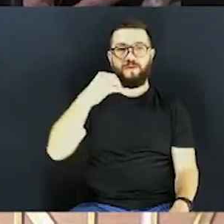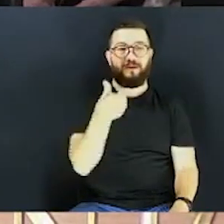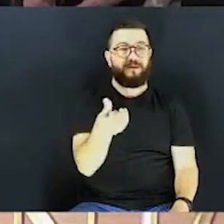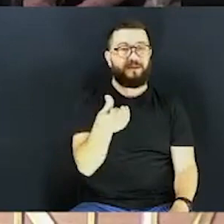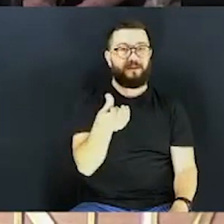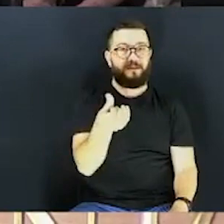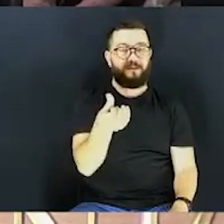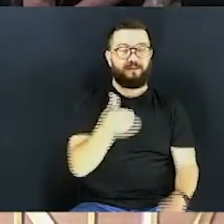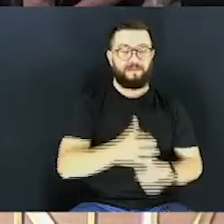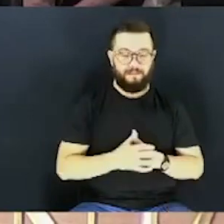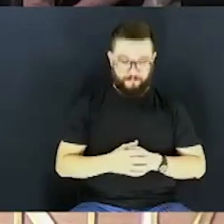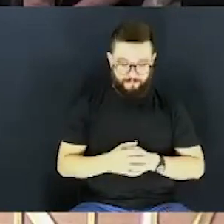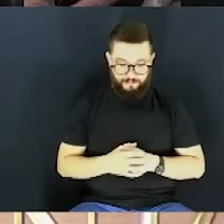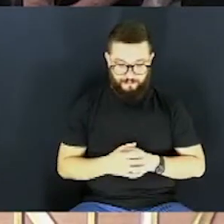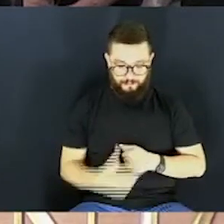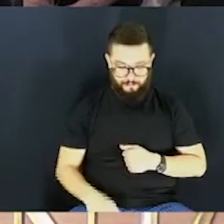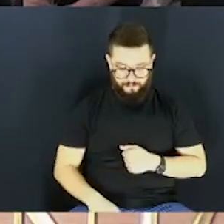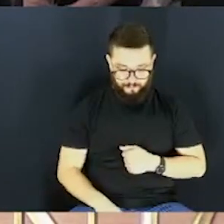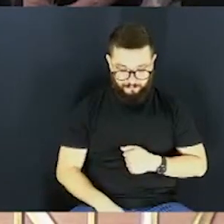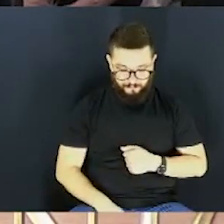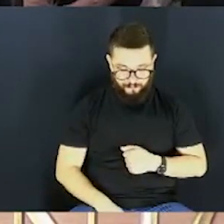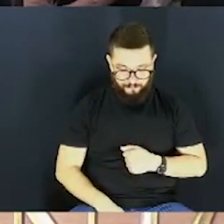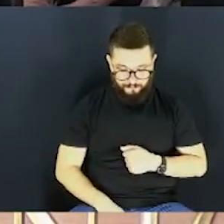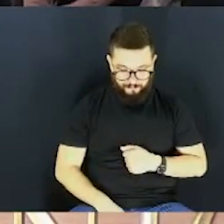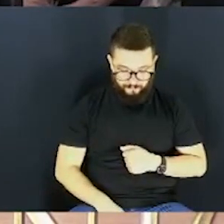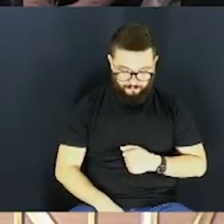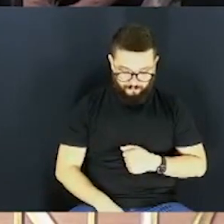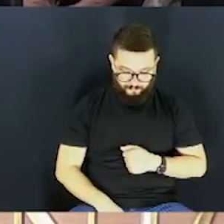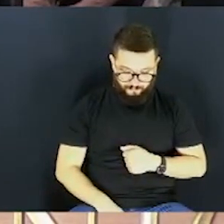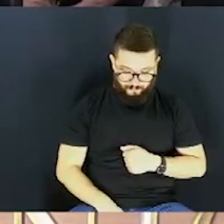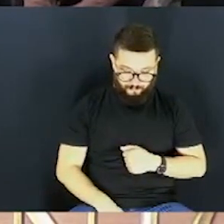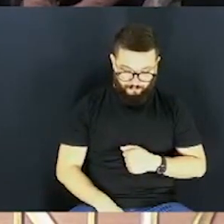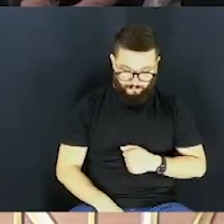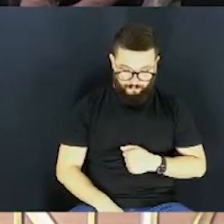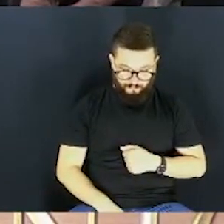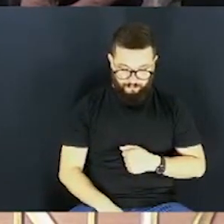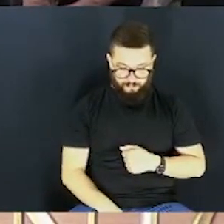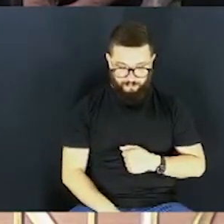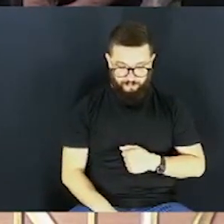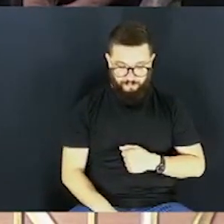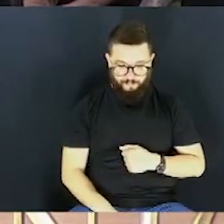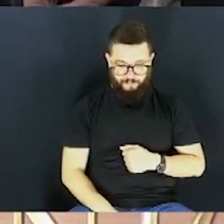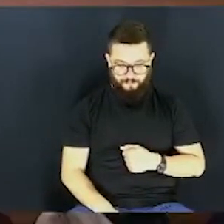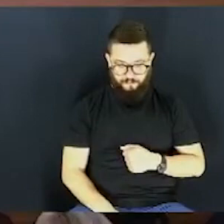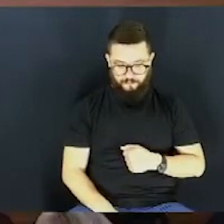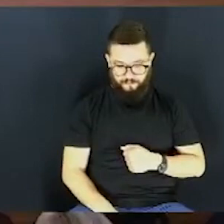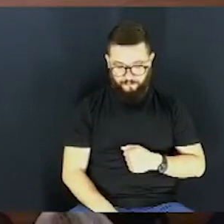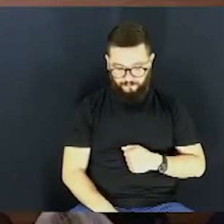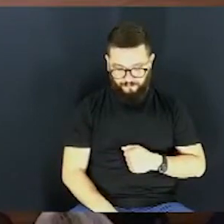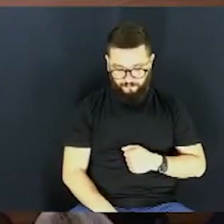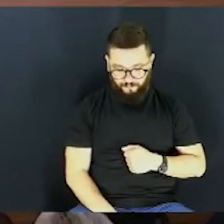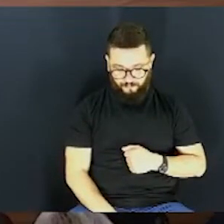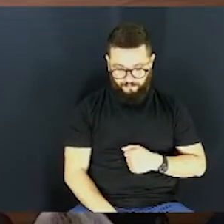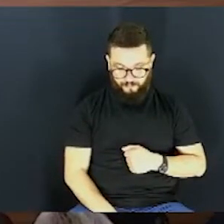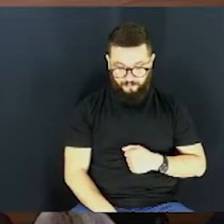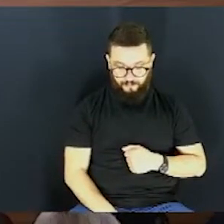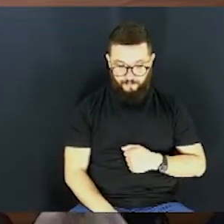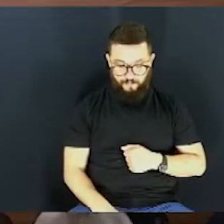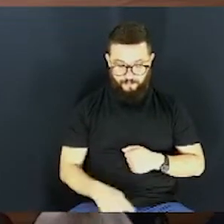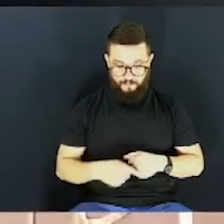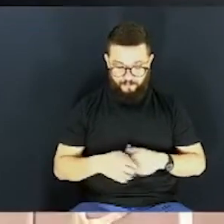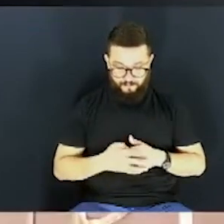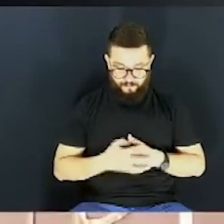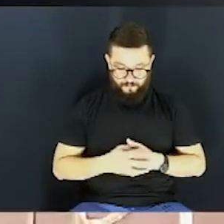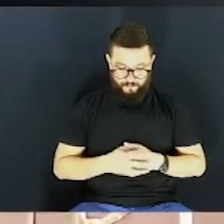26/9/2023. Votação global e simbólica, aprovação, maioria simples, primeiro turno. Em discussão, o projeto que acaba de ser lido.